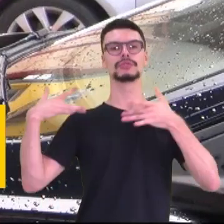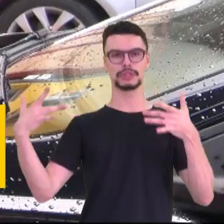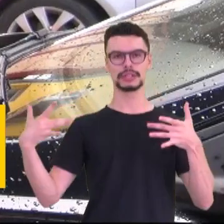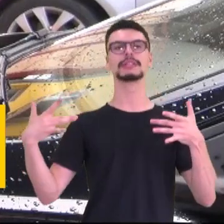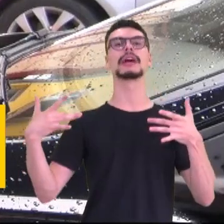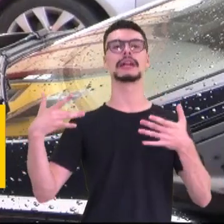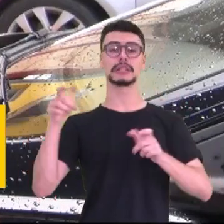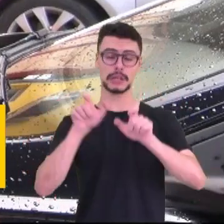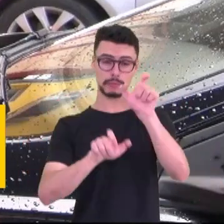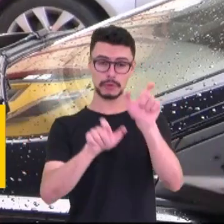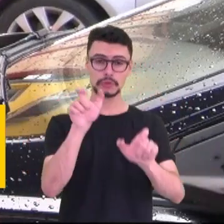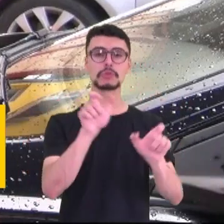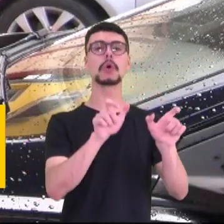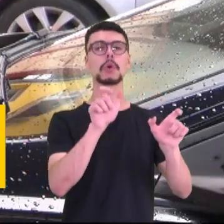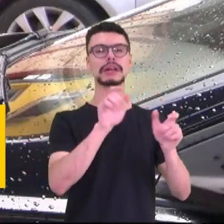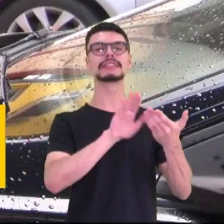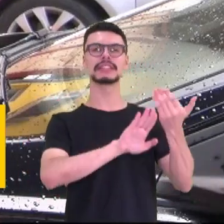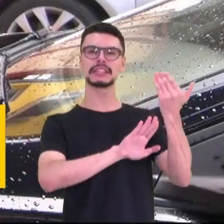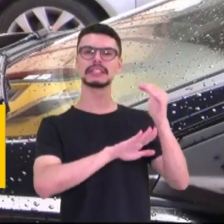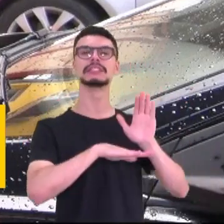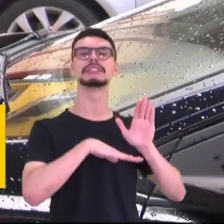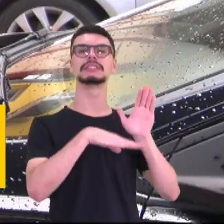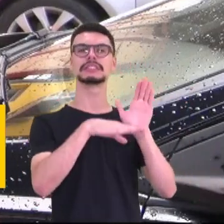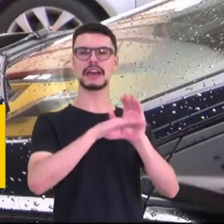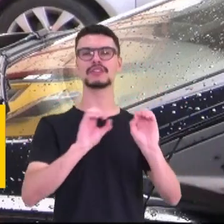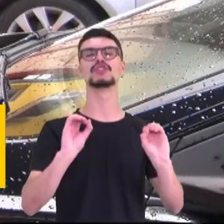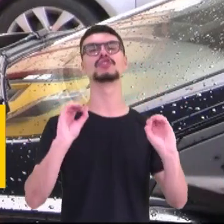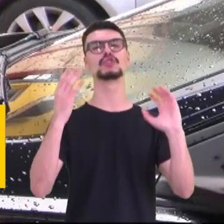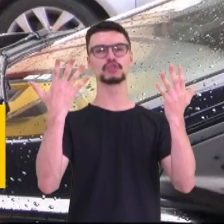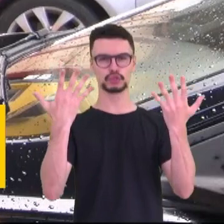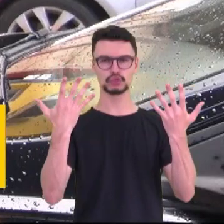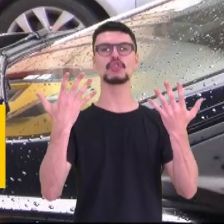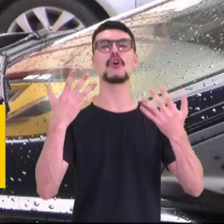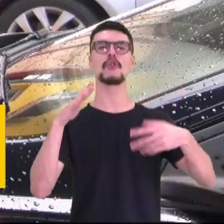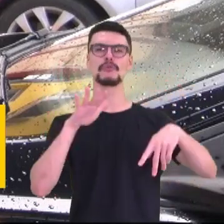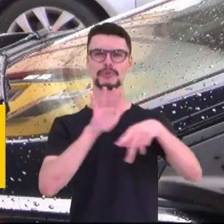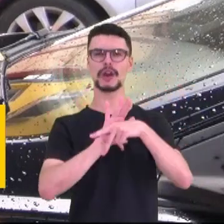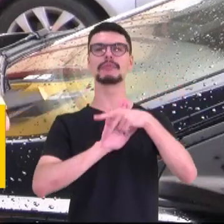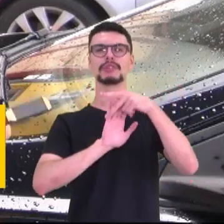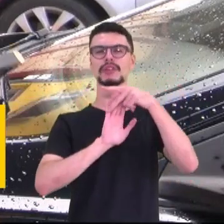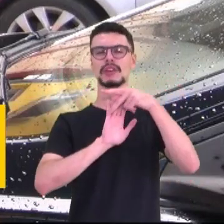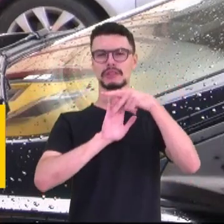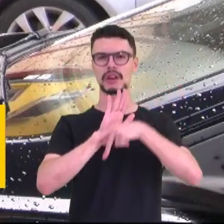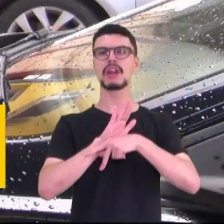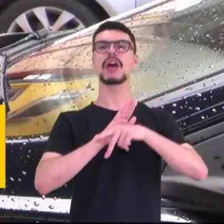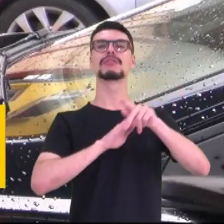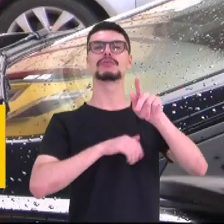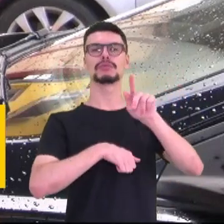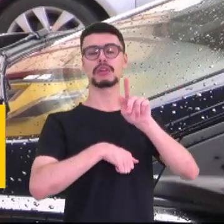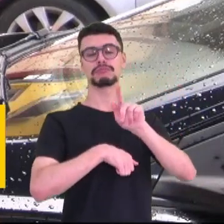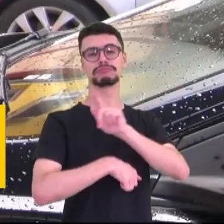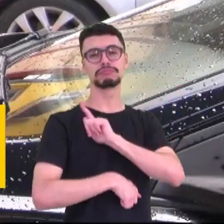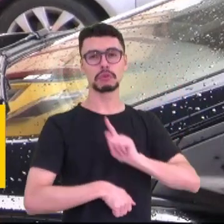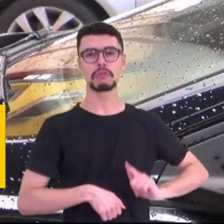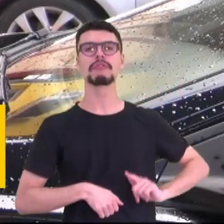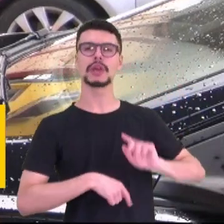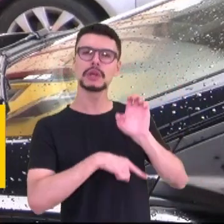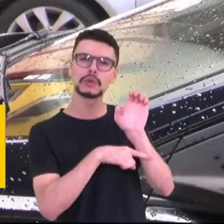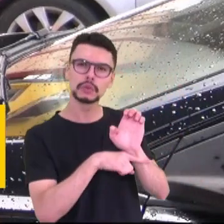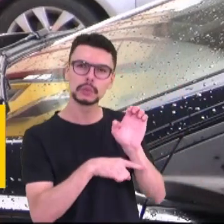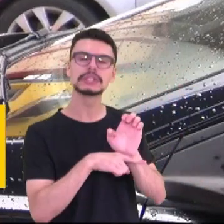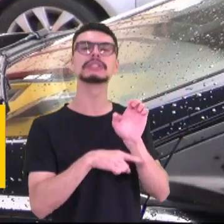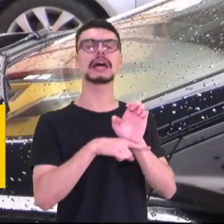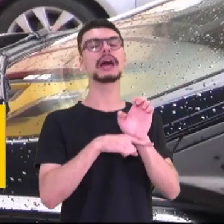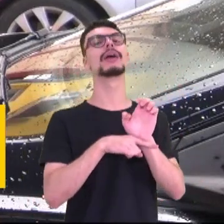estão atuando aqui nesse projeto grandioso do governo do estado, que vieram de outras cidades para cá para atuarem nesse